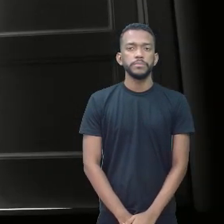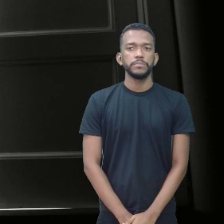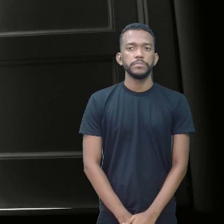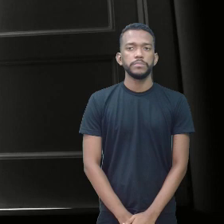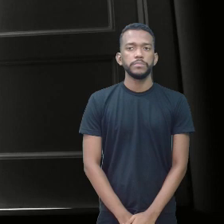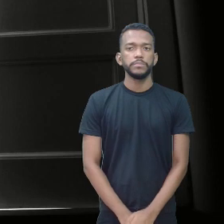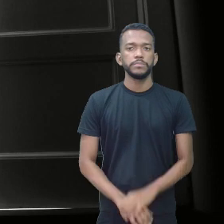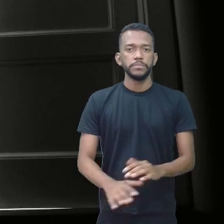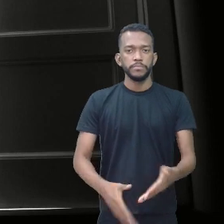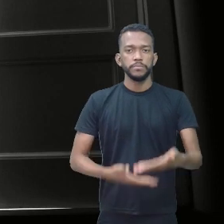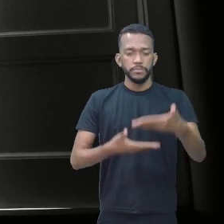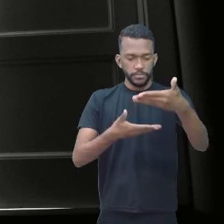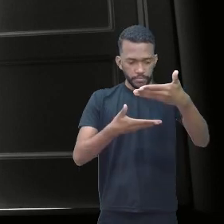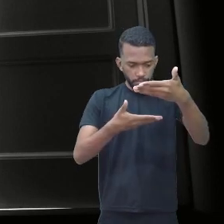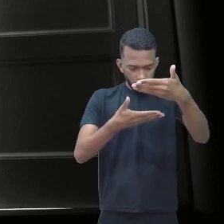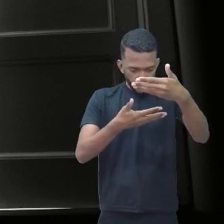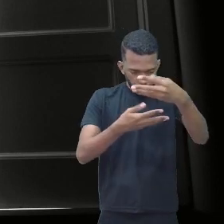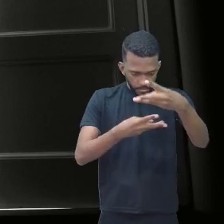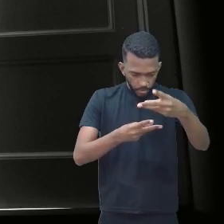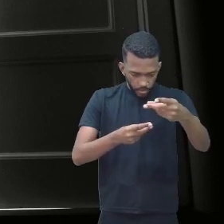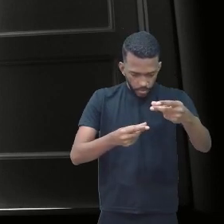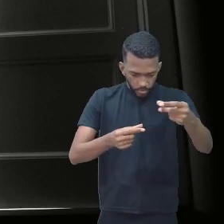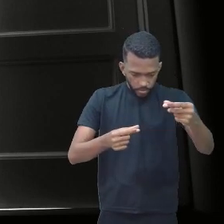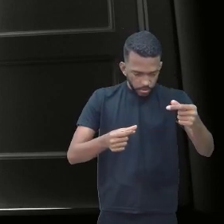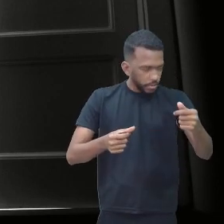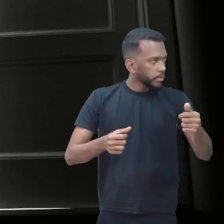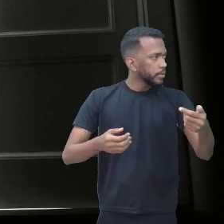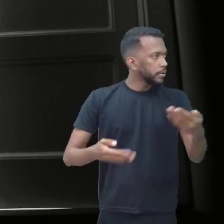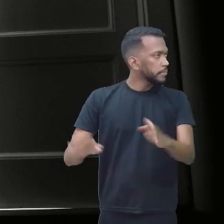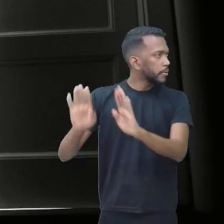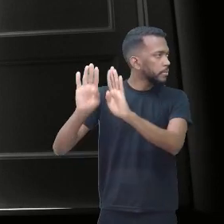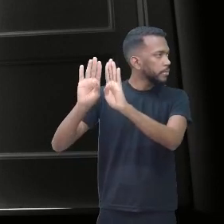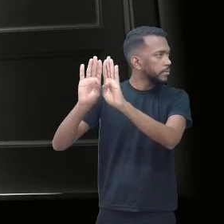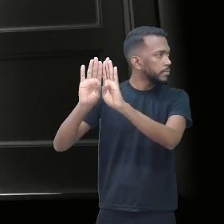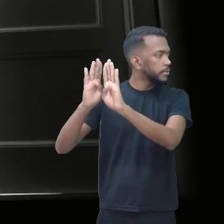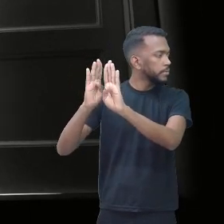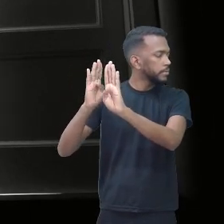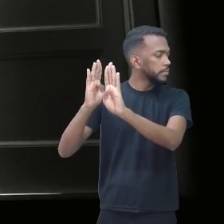Ia pensando, quando ouvi a porta,